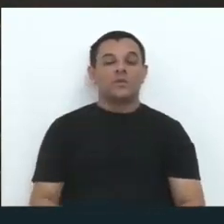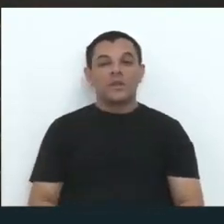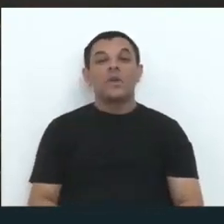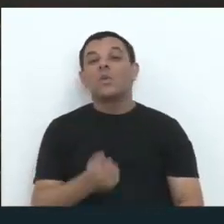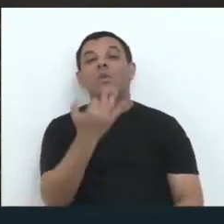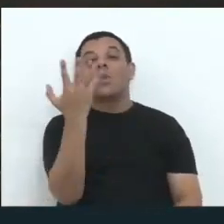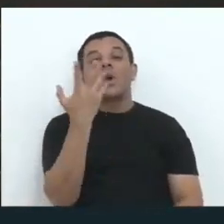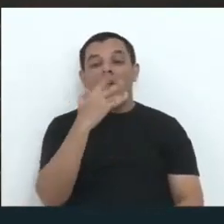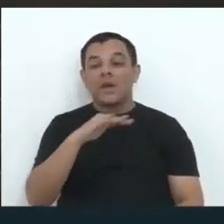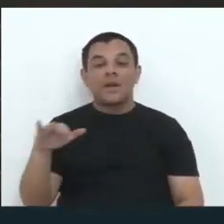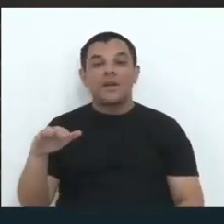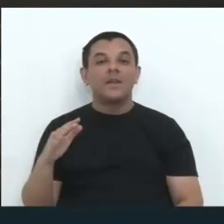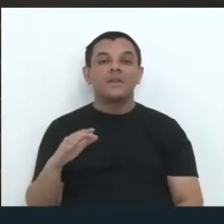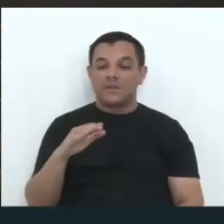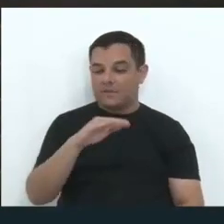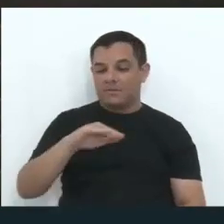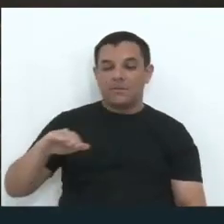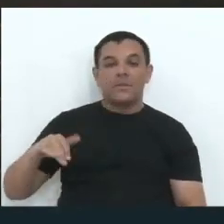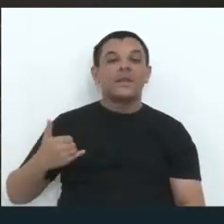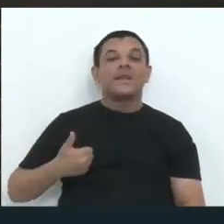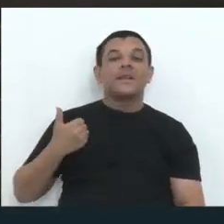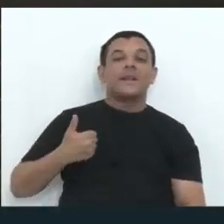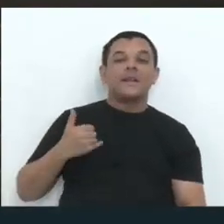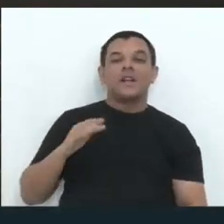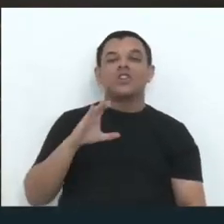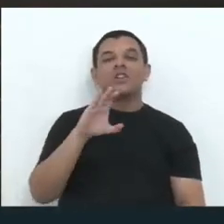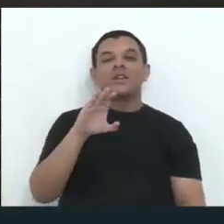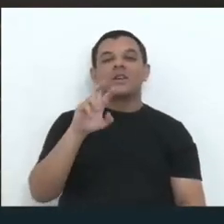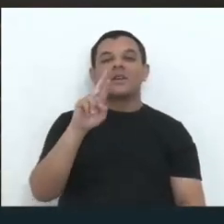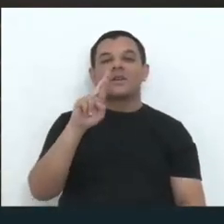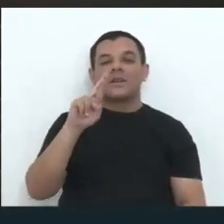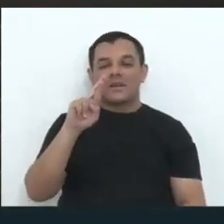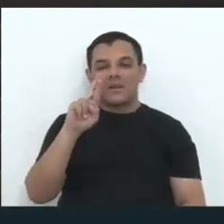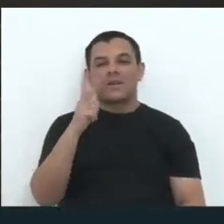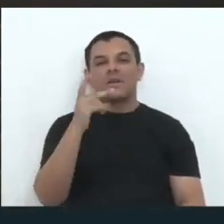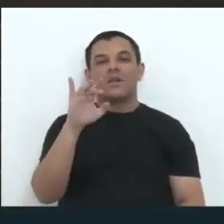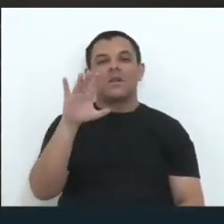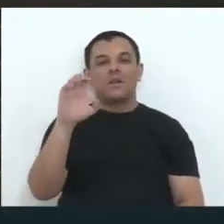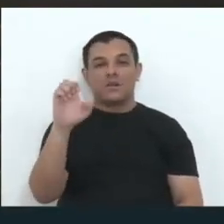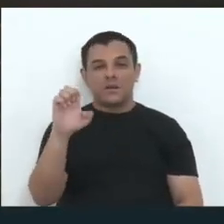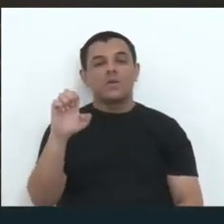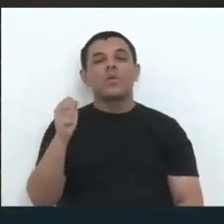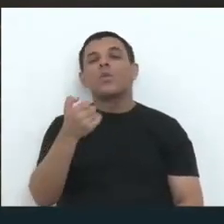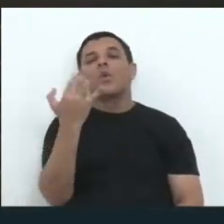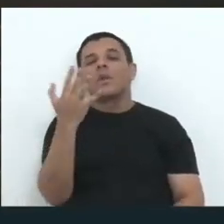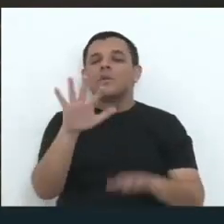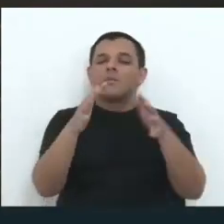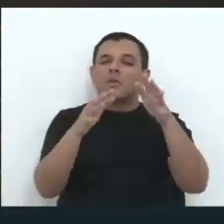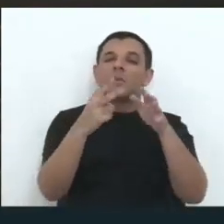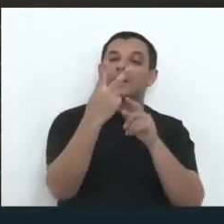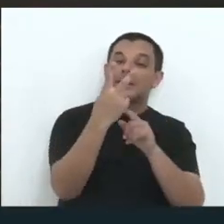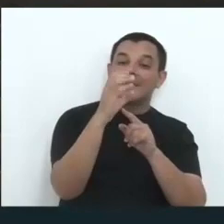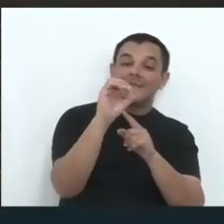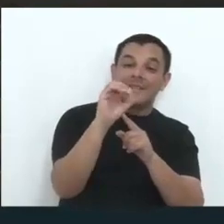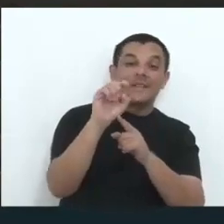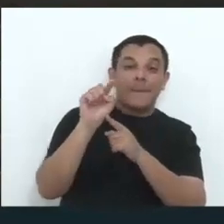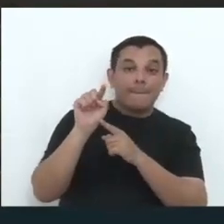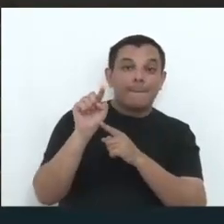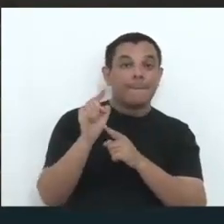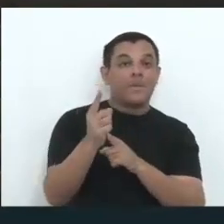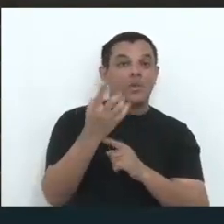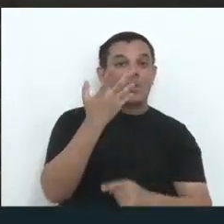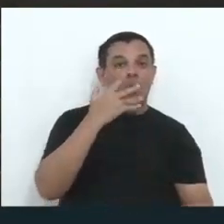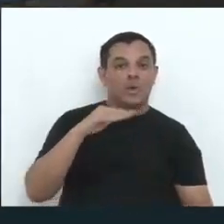fora de creche? Em torno de 20 mil crianças. Então, quando você vê